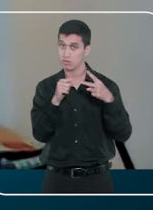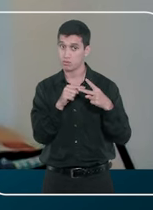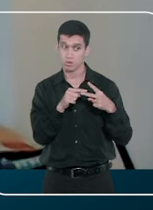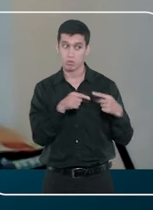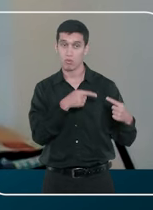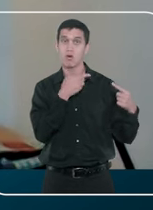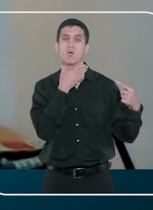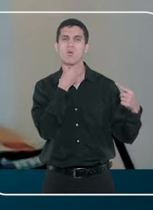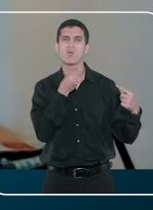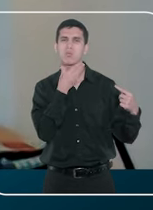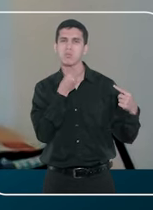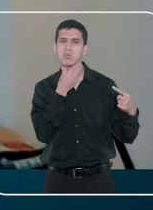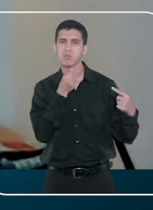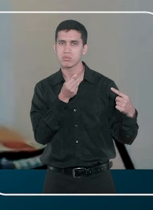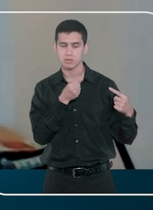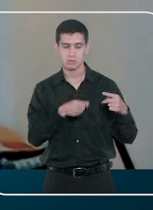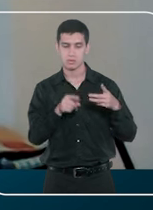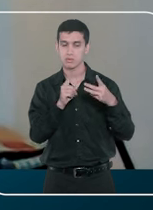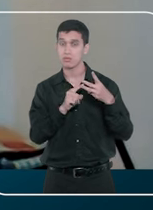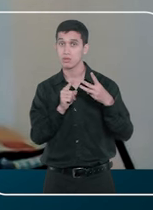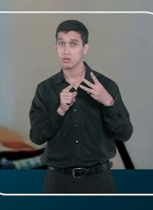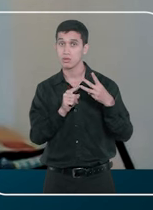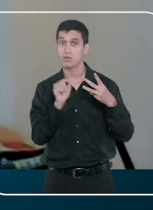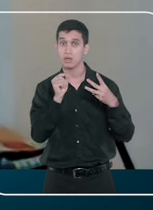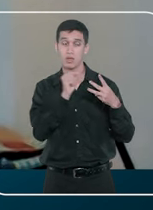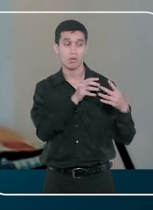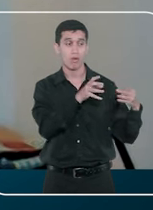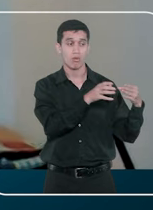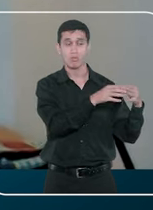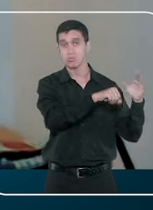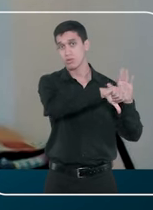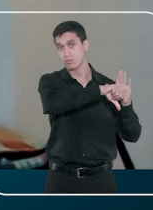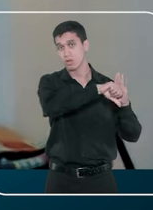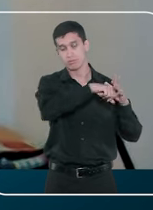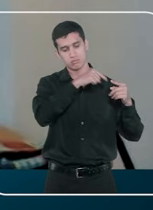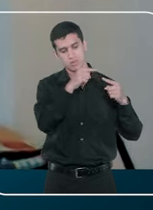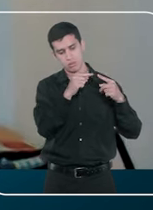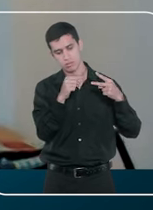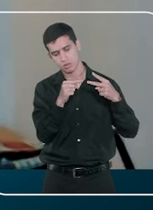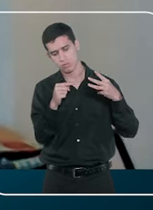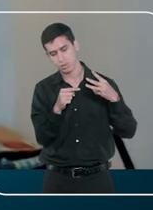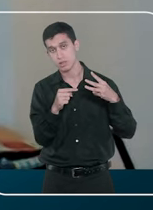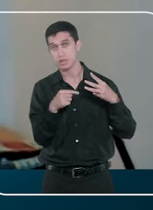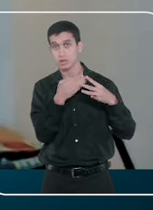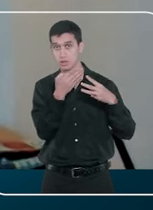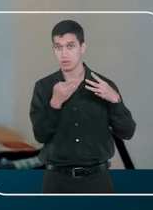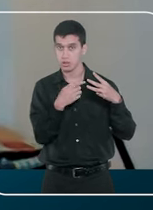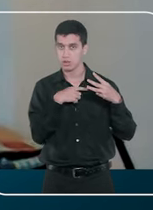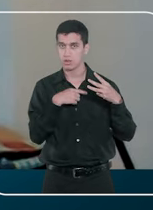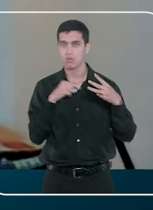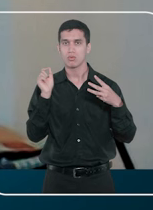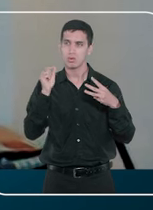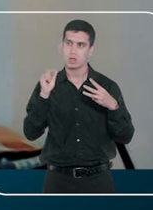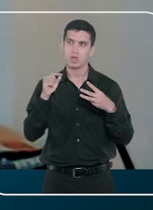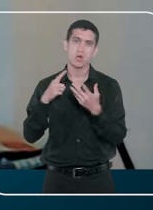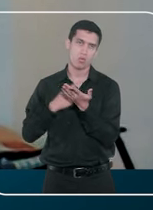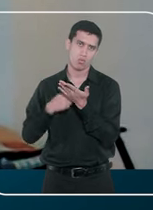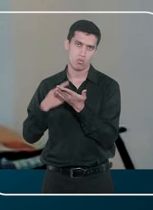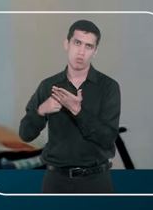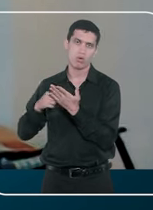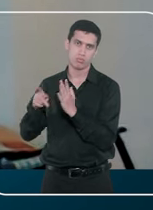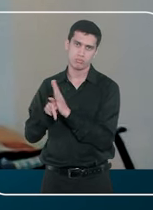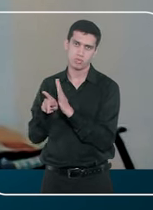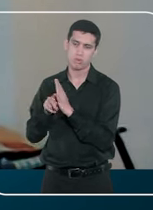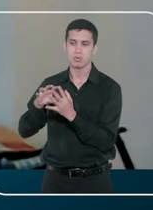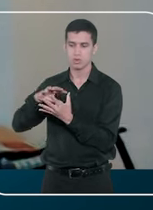corrupção, e um terceiro pilar das organizações criminosas. Todos esses pilares são informados por convenções internacionais que o Brasil é signatário,